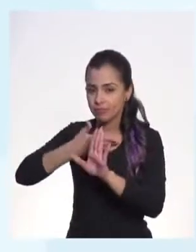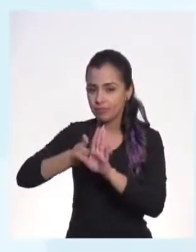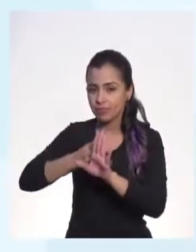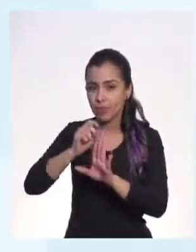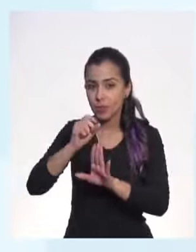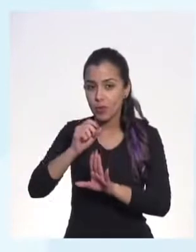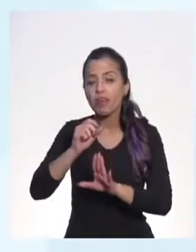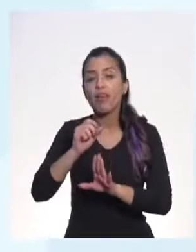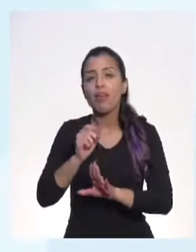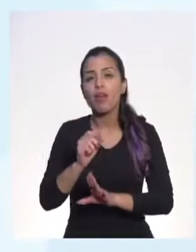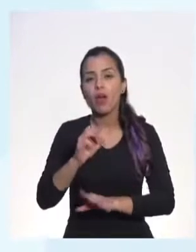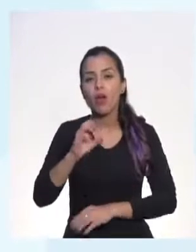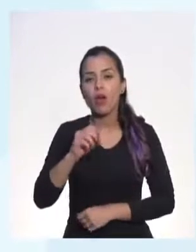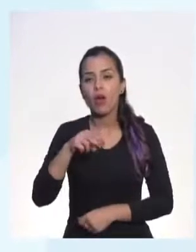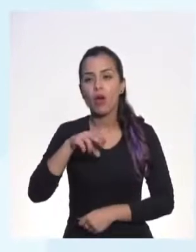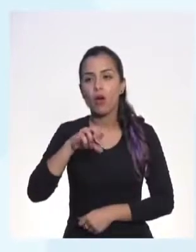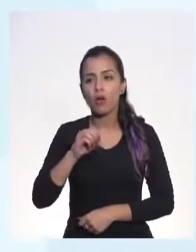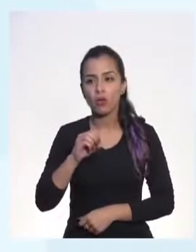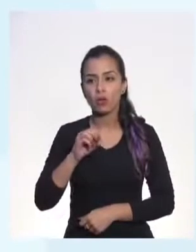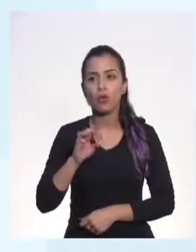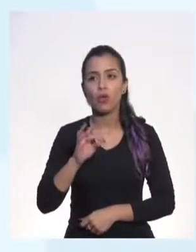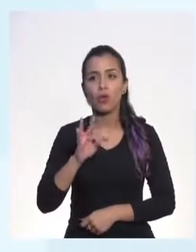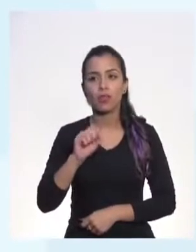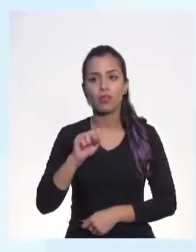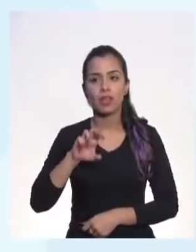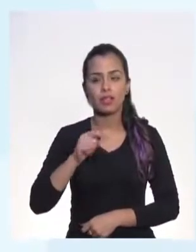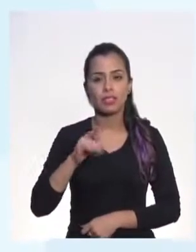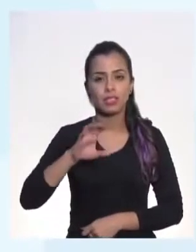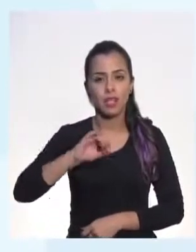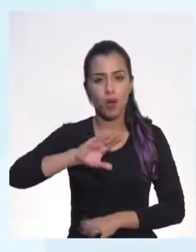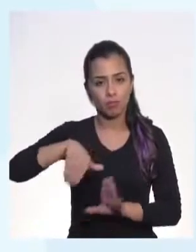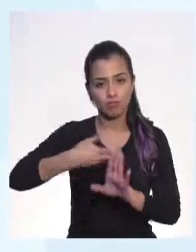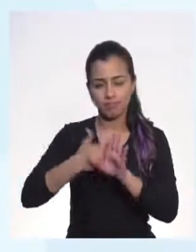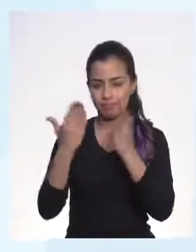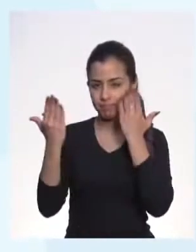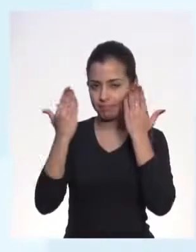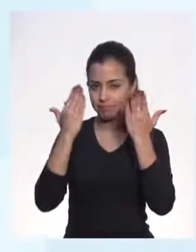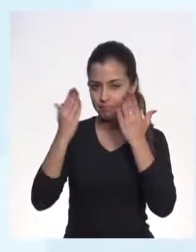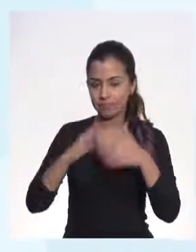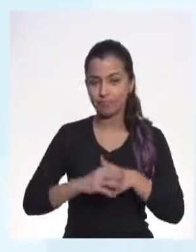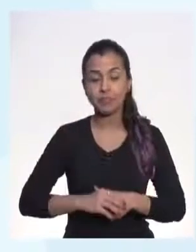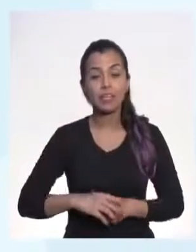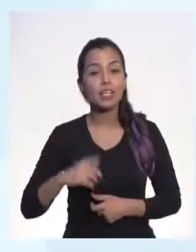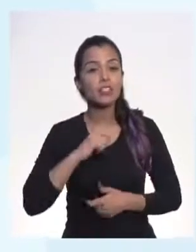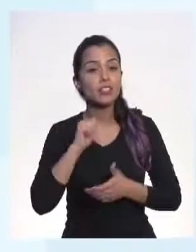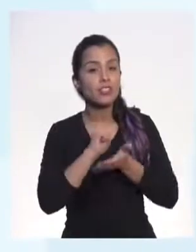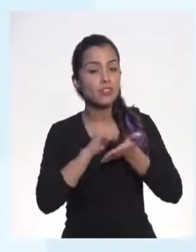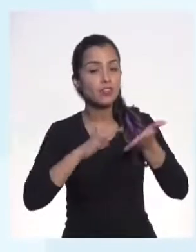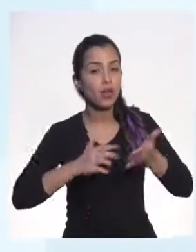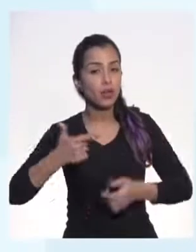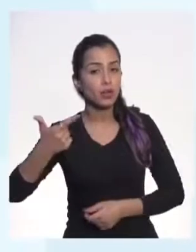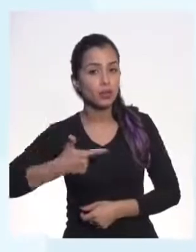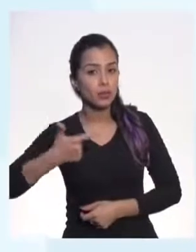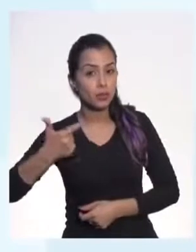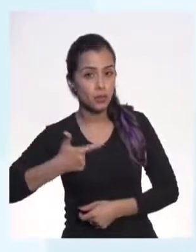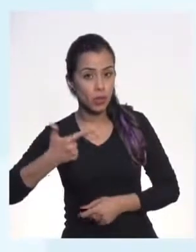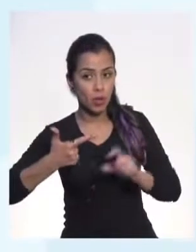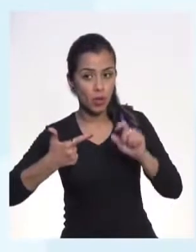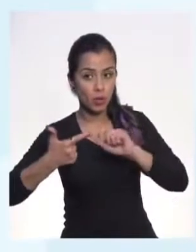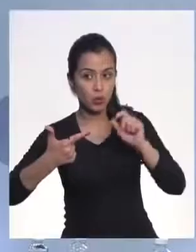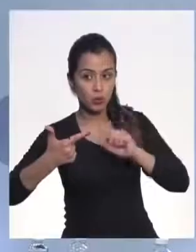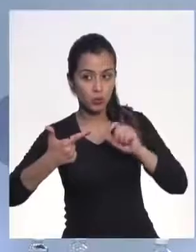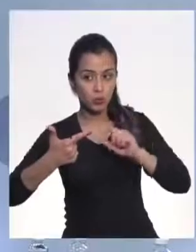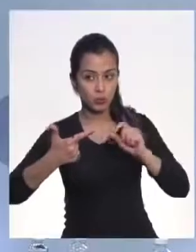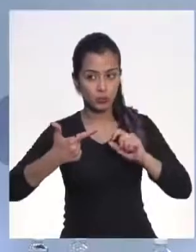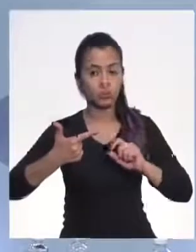conotação vamos ver se eu consigo escrever bonito e eu tinha colocado um exercício dois lá para vocês lembra que eu